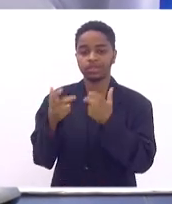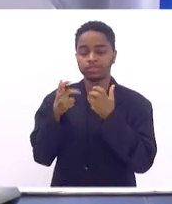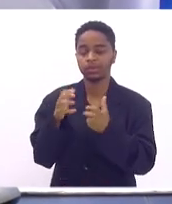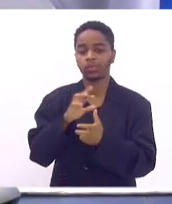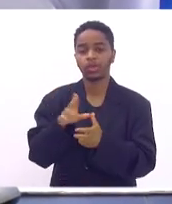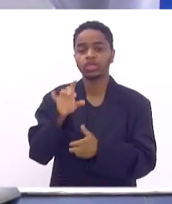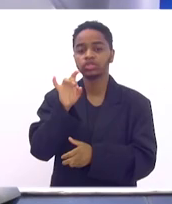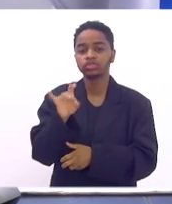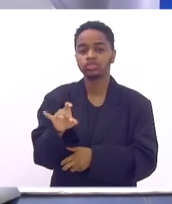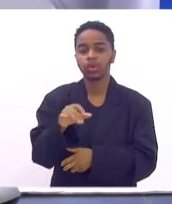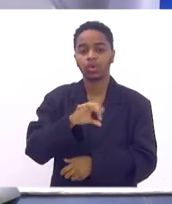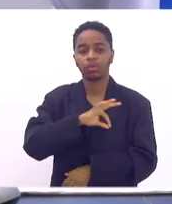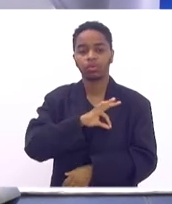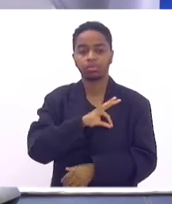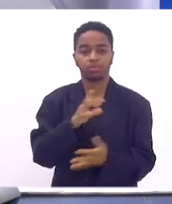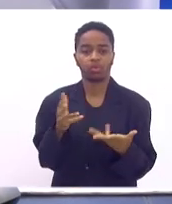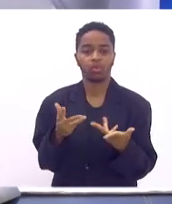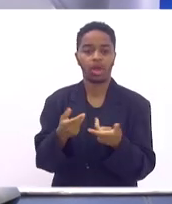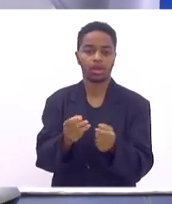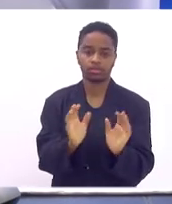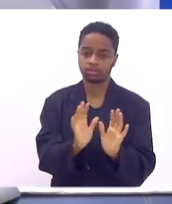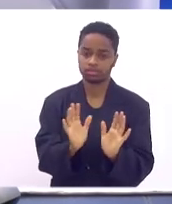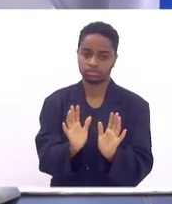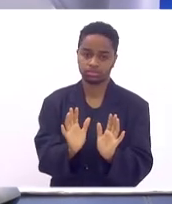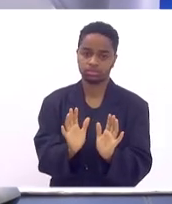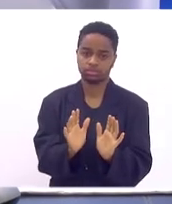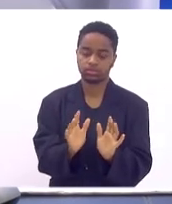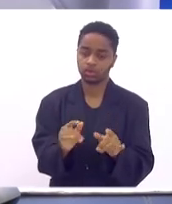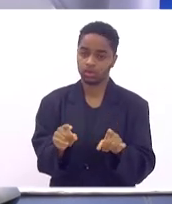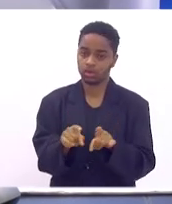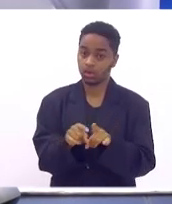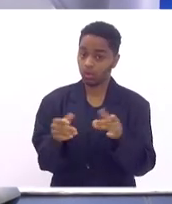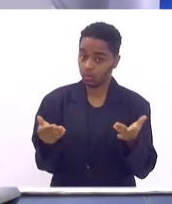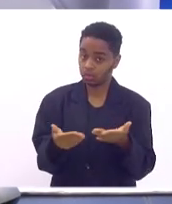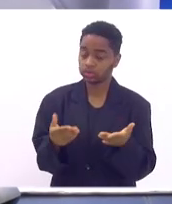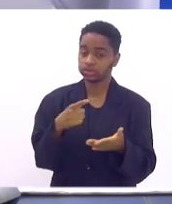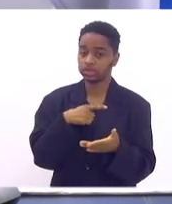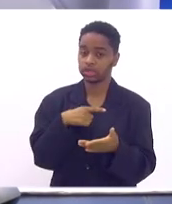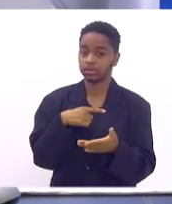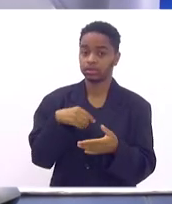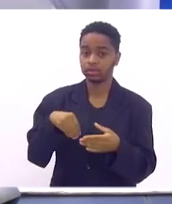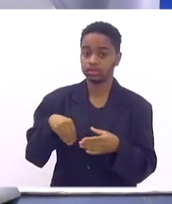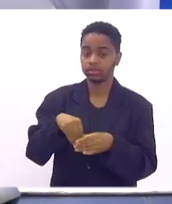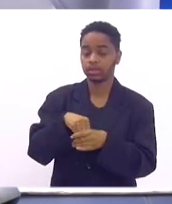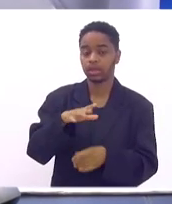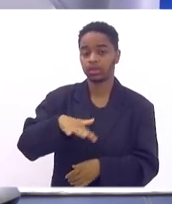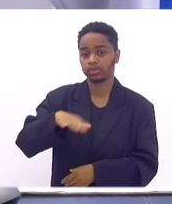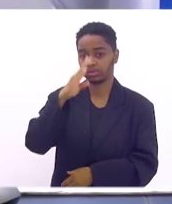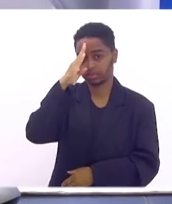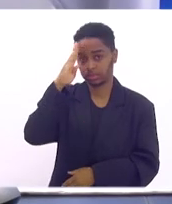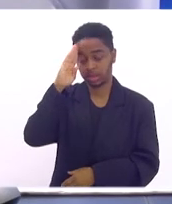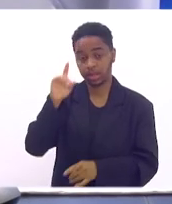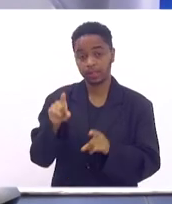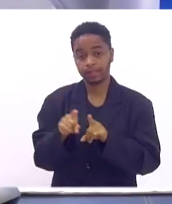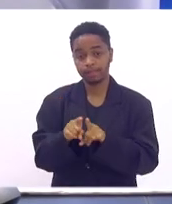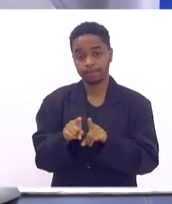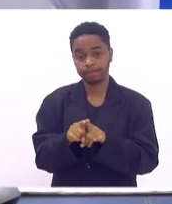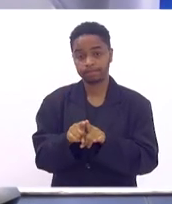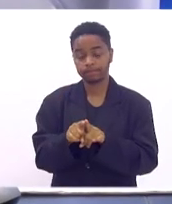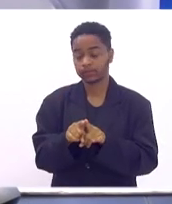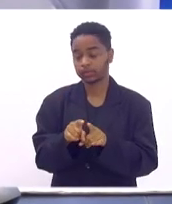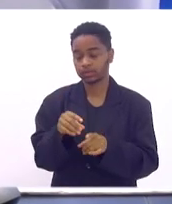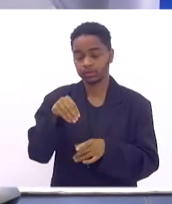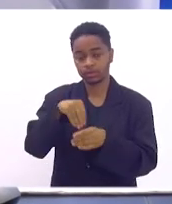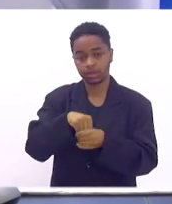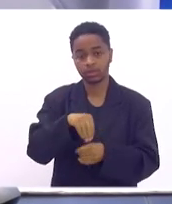Hoje, inclusive, se tem dentro da academia, e é objeto aqui do nosso relatório, é um entendimento que, da mesma forma que a